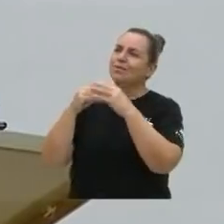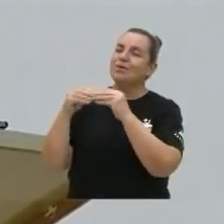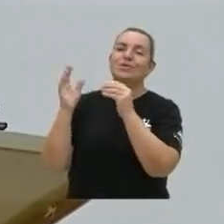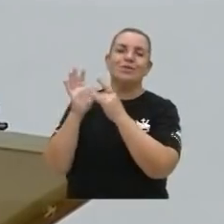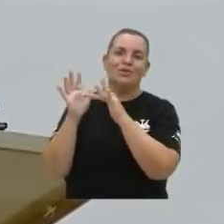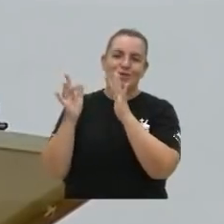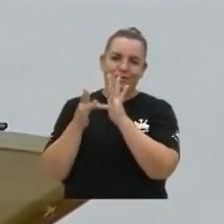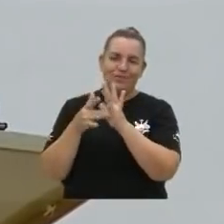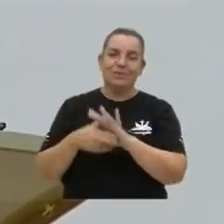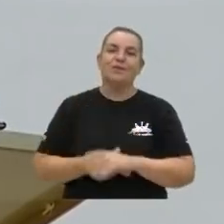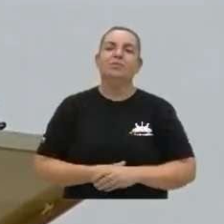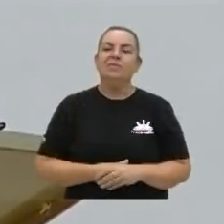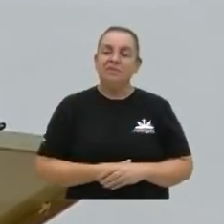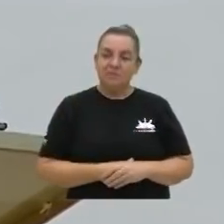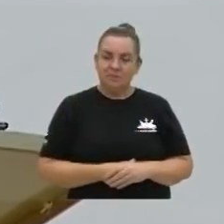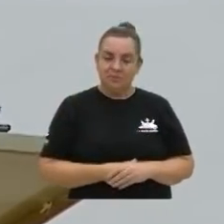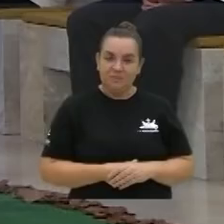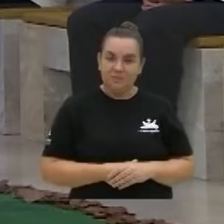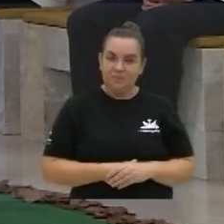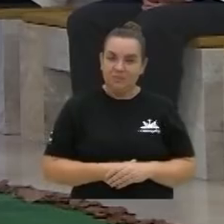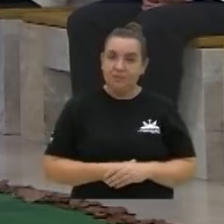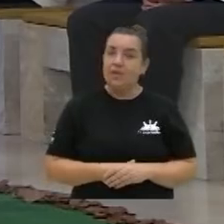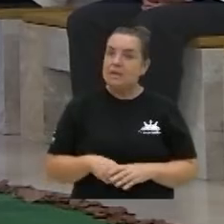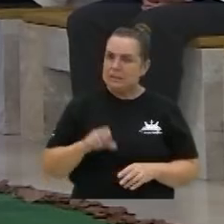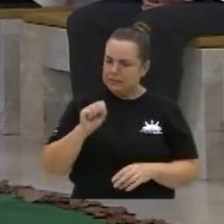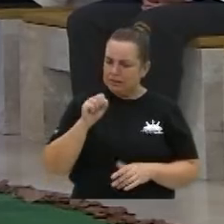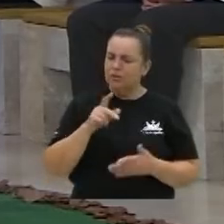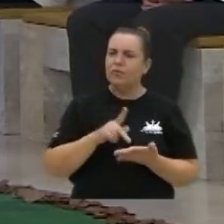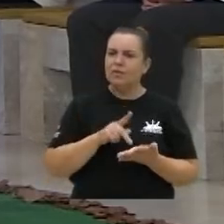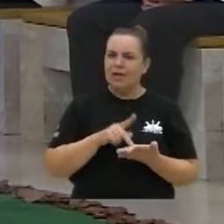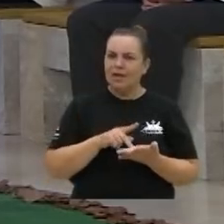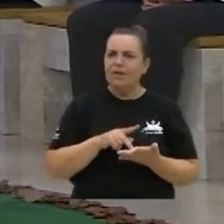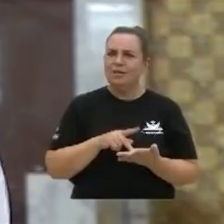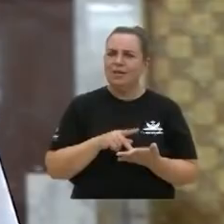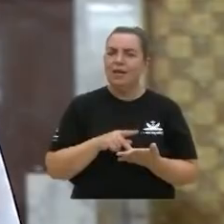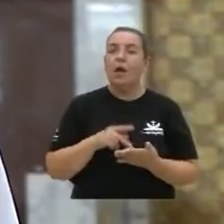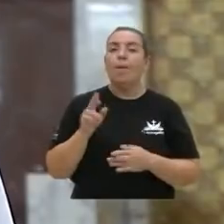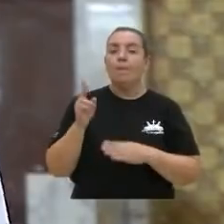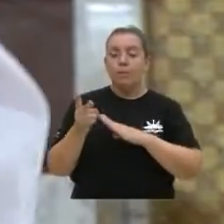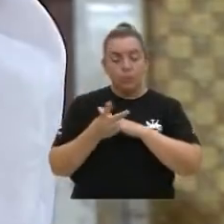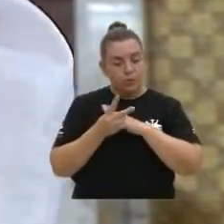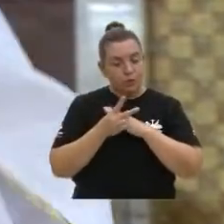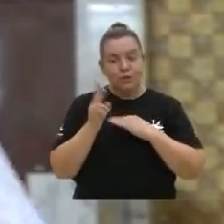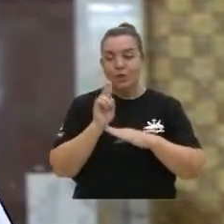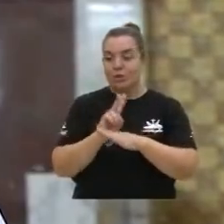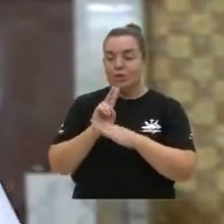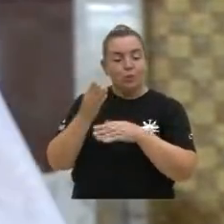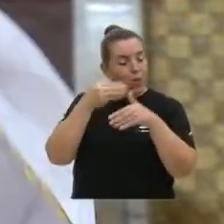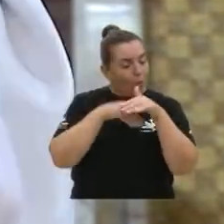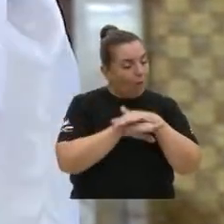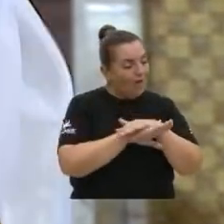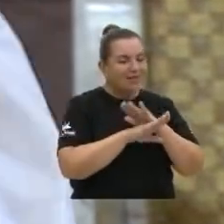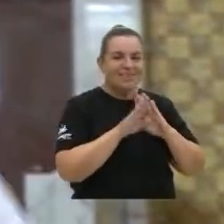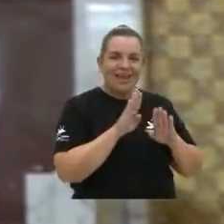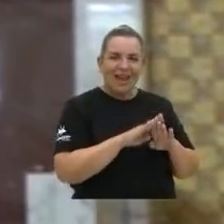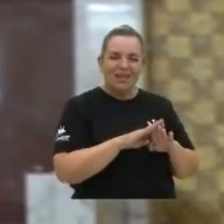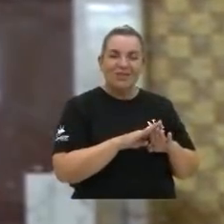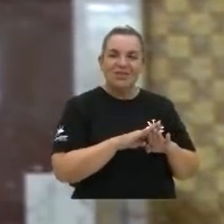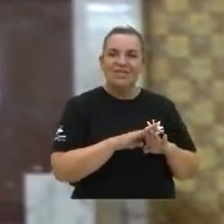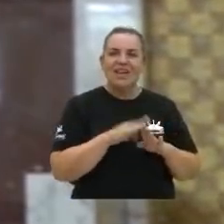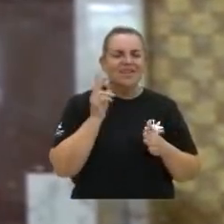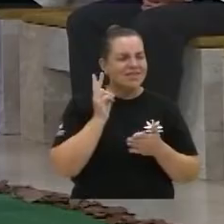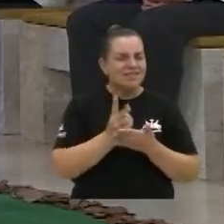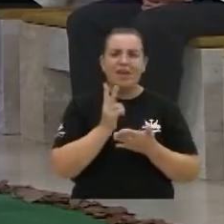Jesus, no sentido positivo, protegidos, guardados,